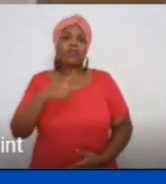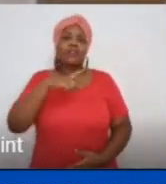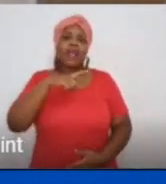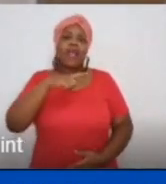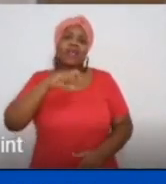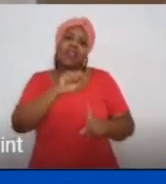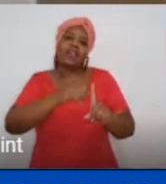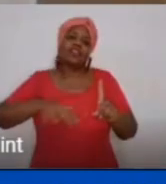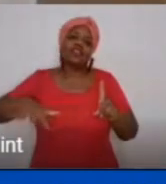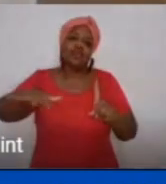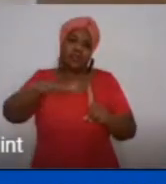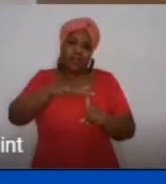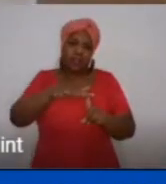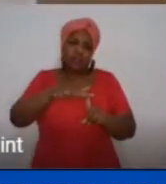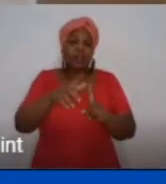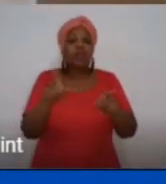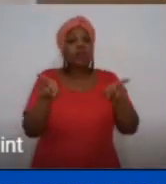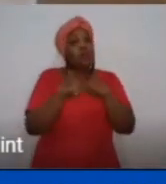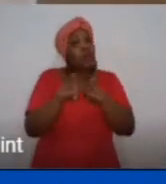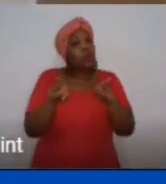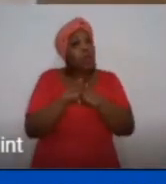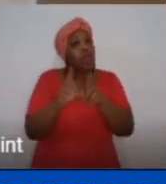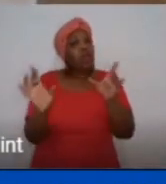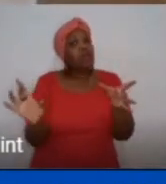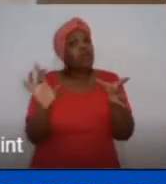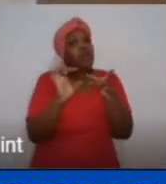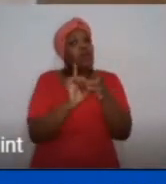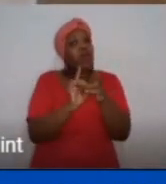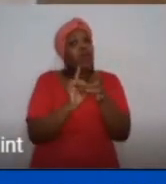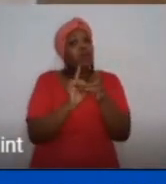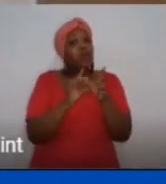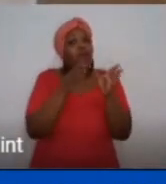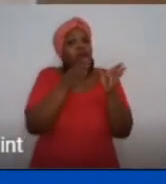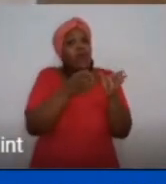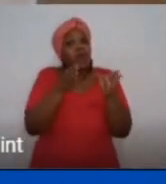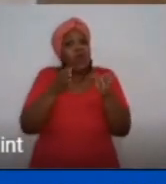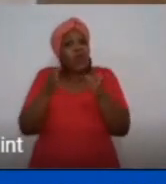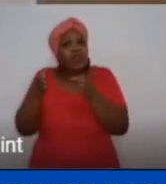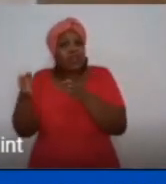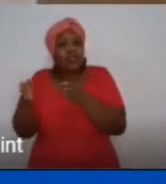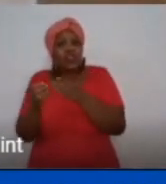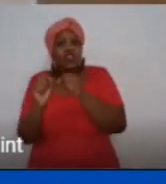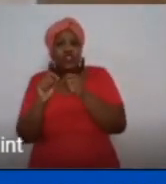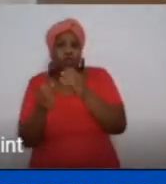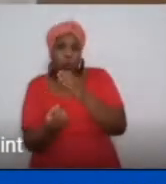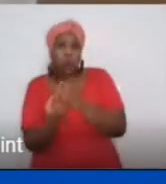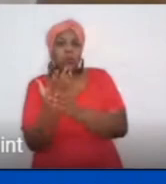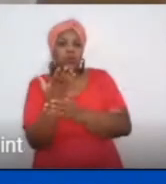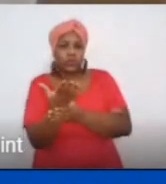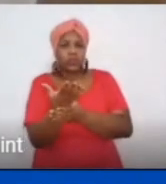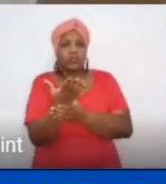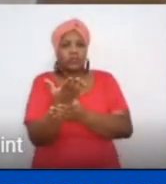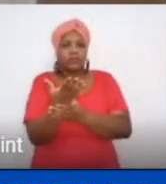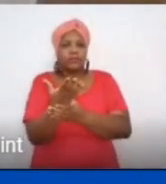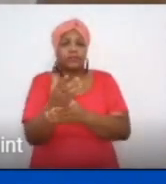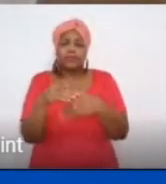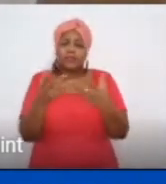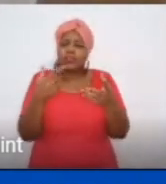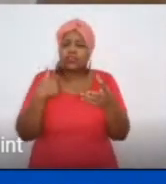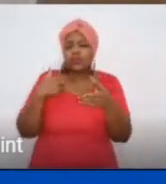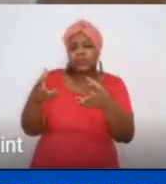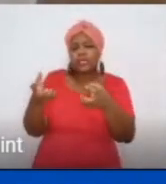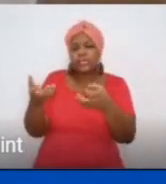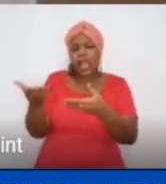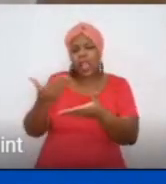sociedade, também vinculados a um processo de produção da economia. Então, é preciso que a gente perceba que as